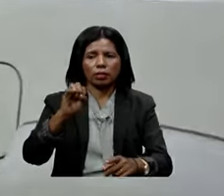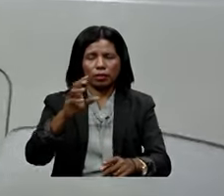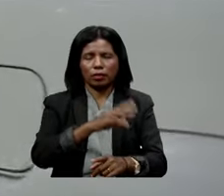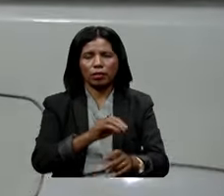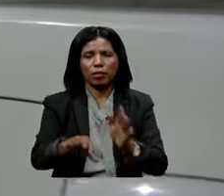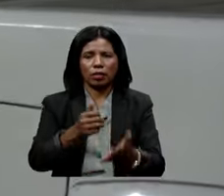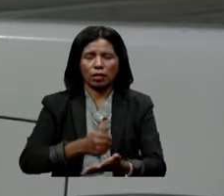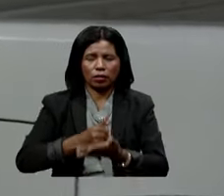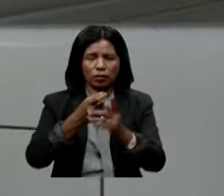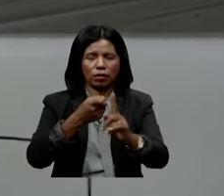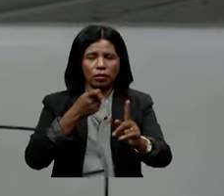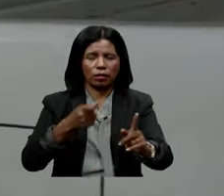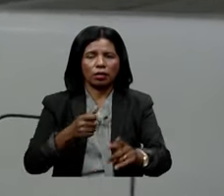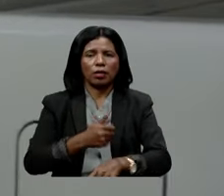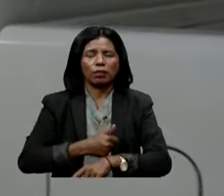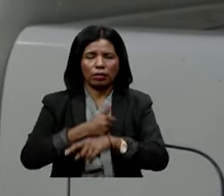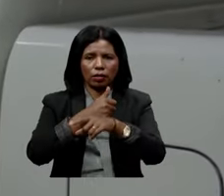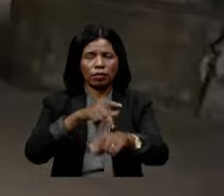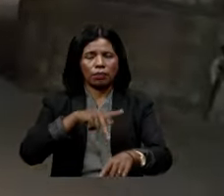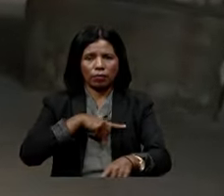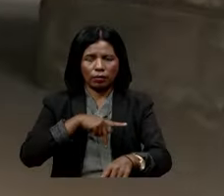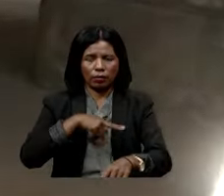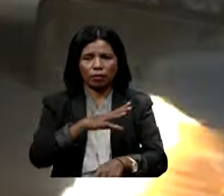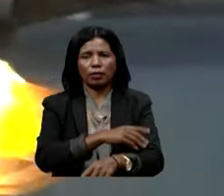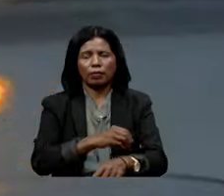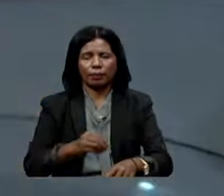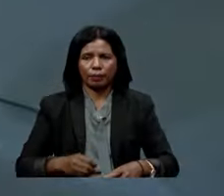retan assistência legal Rússi advogado privado na INHAT. Equipa cobertura, GMN.